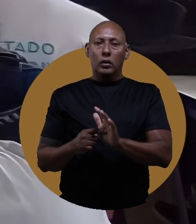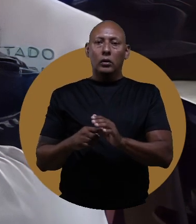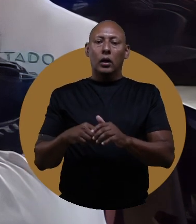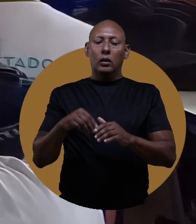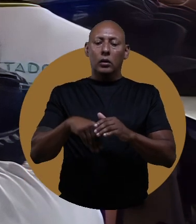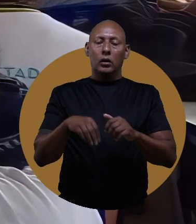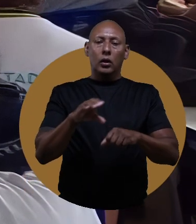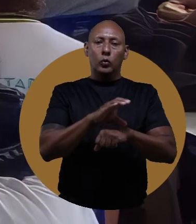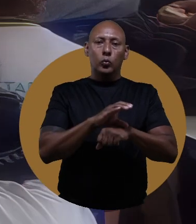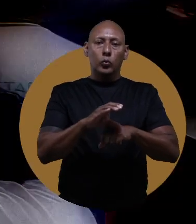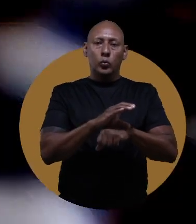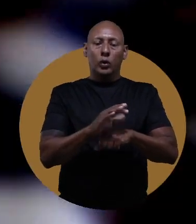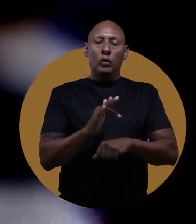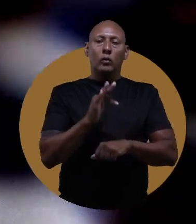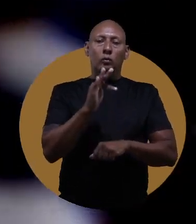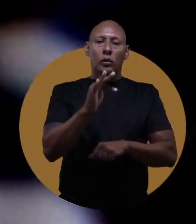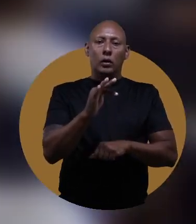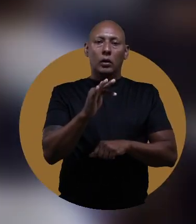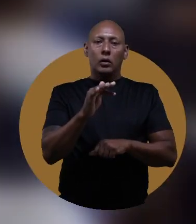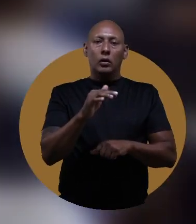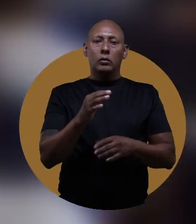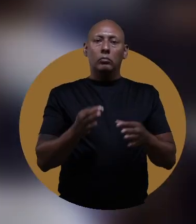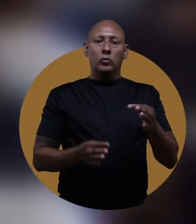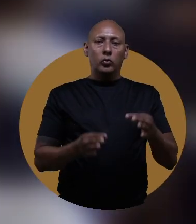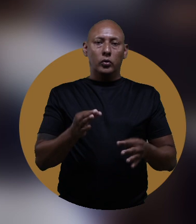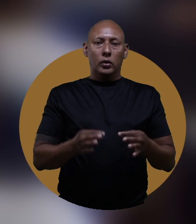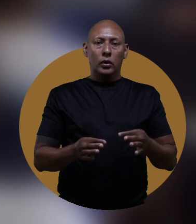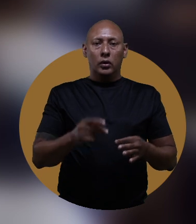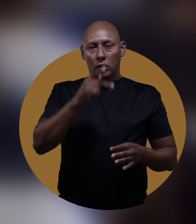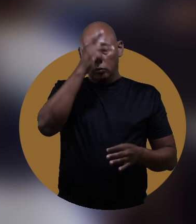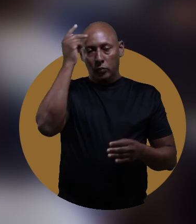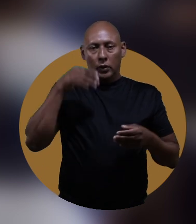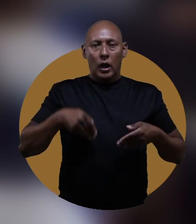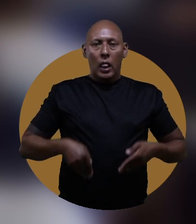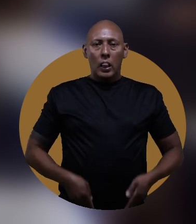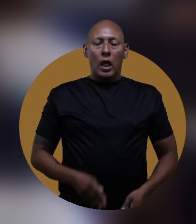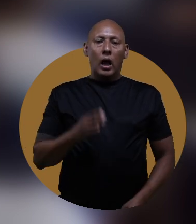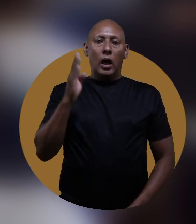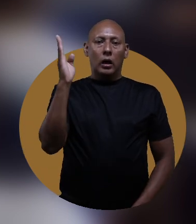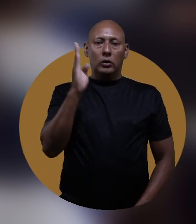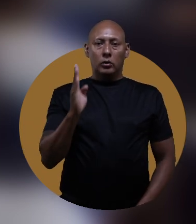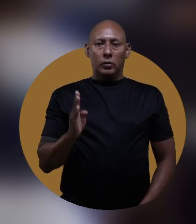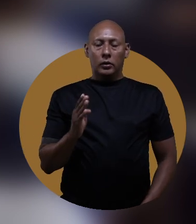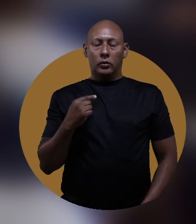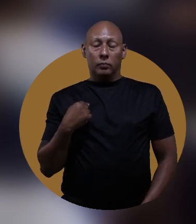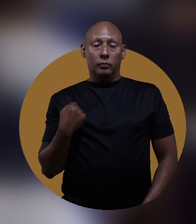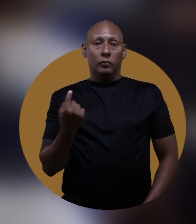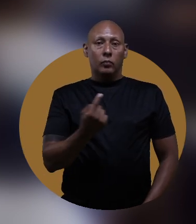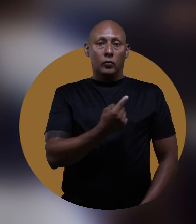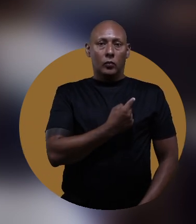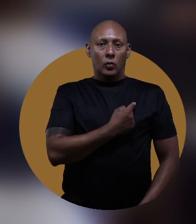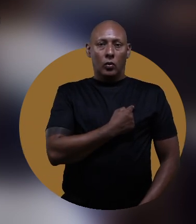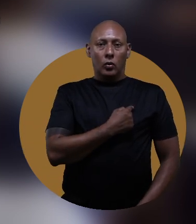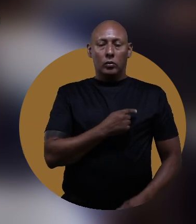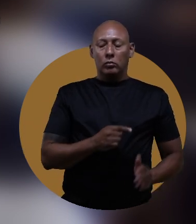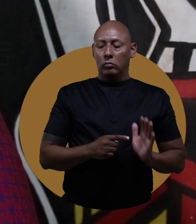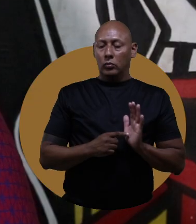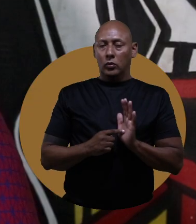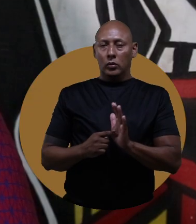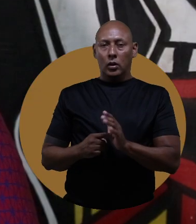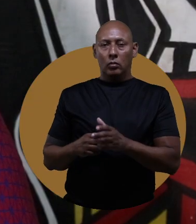a Constituição Federal sobre os direitos dos cidadãos brasileiros. Nós propusemos,